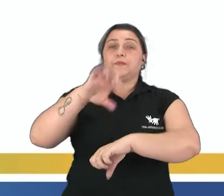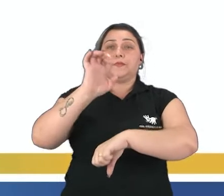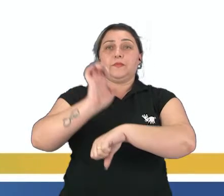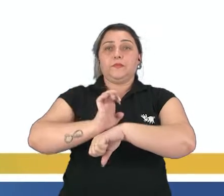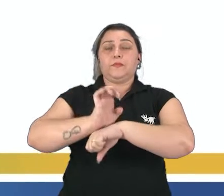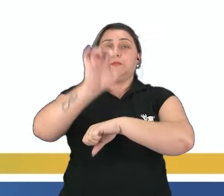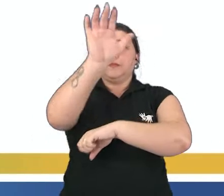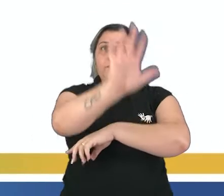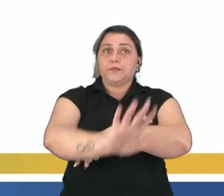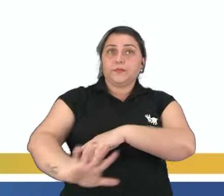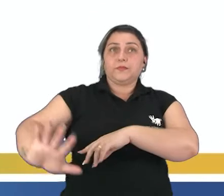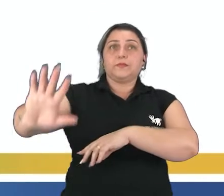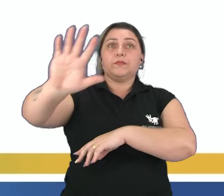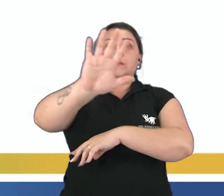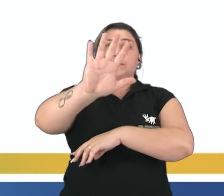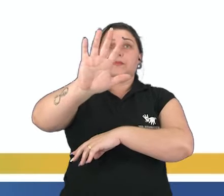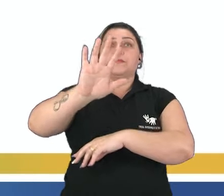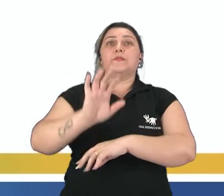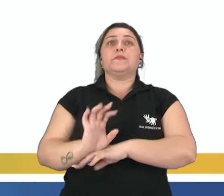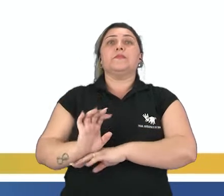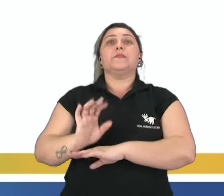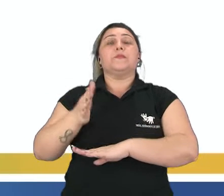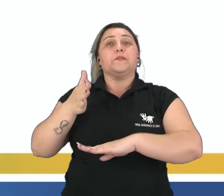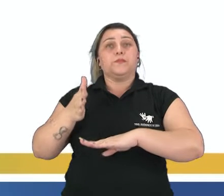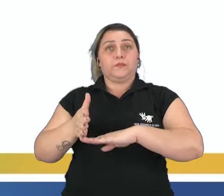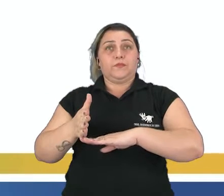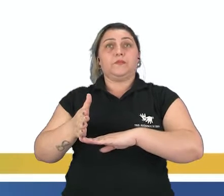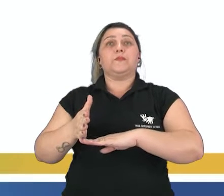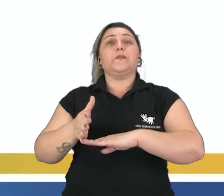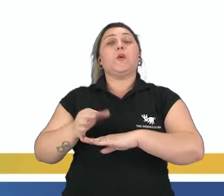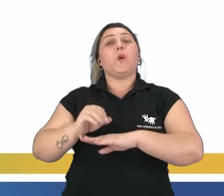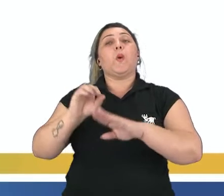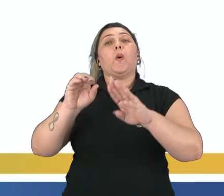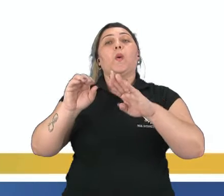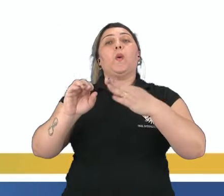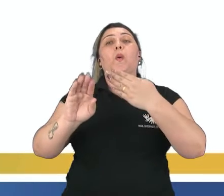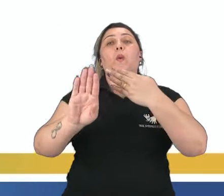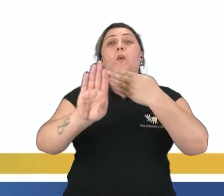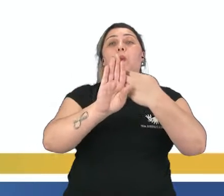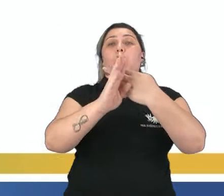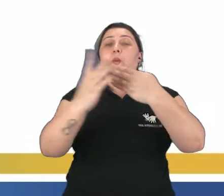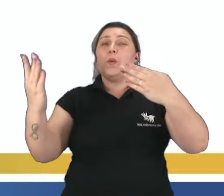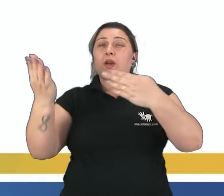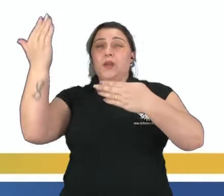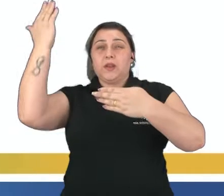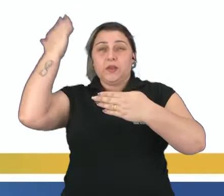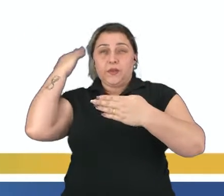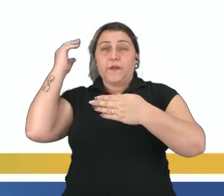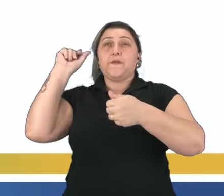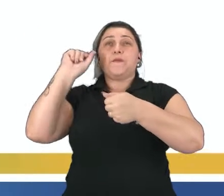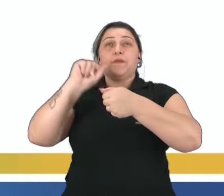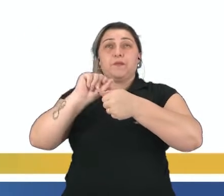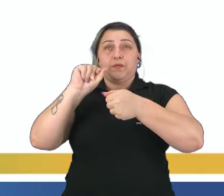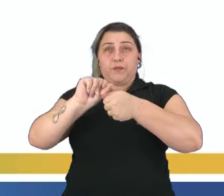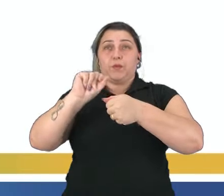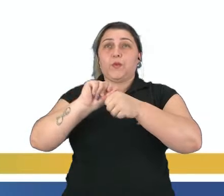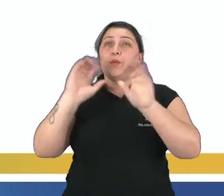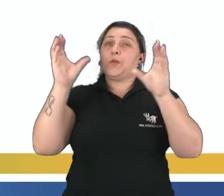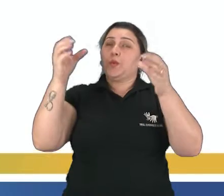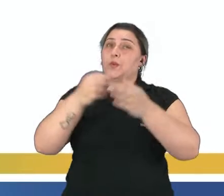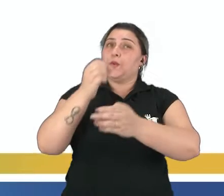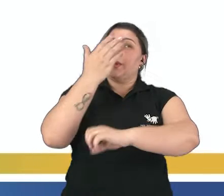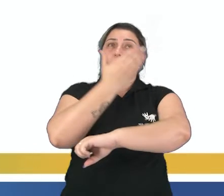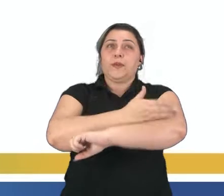dessa formação. O Estado Nacional moderno ou antigo regime constituiu em um conjunto